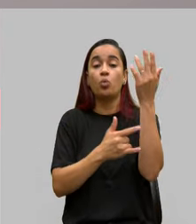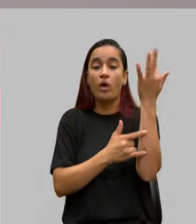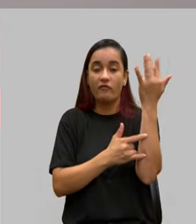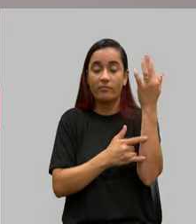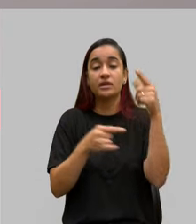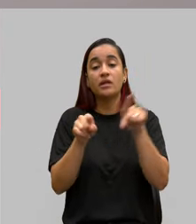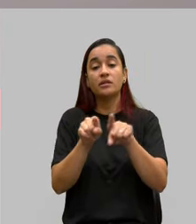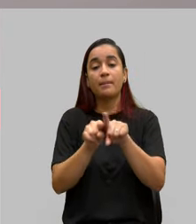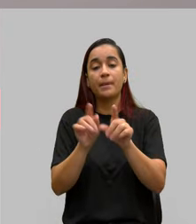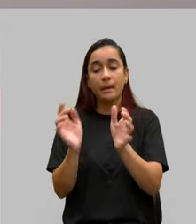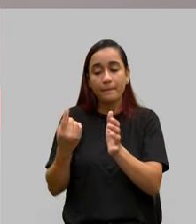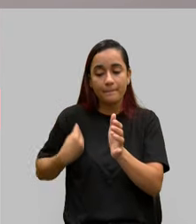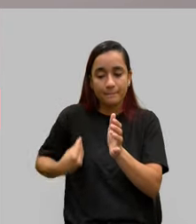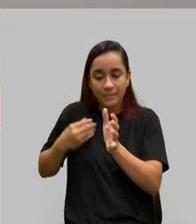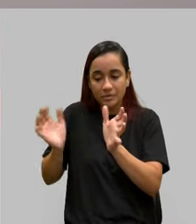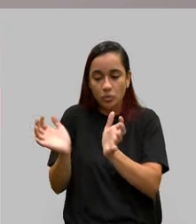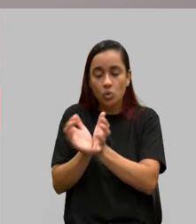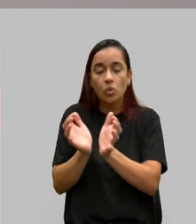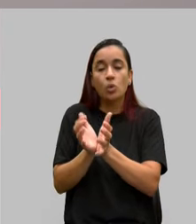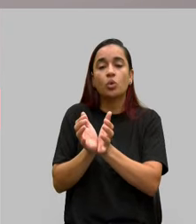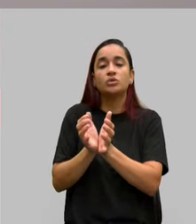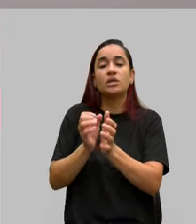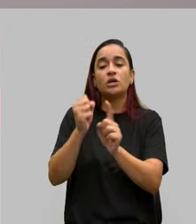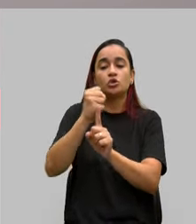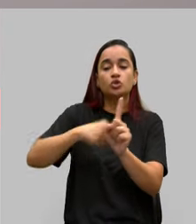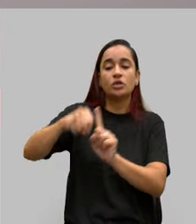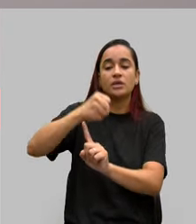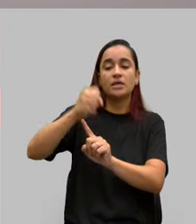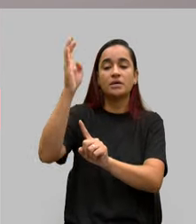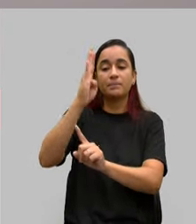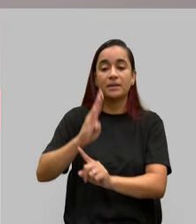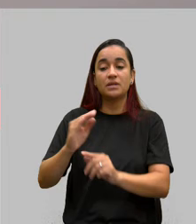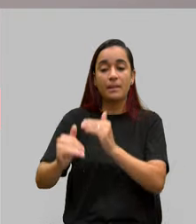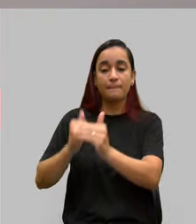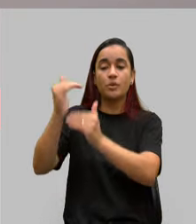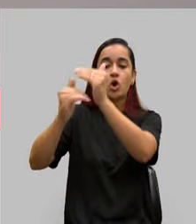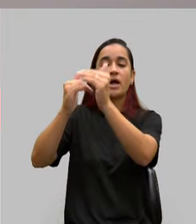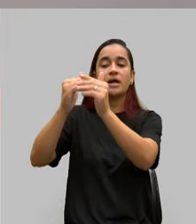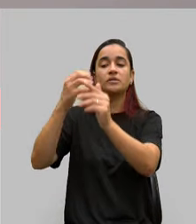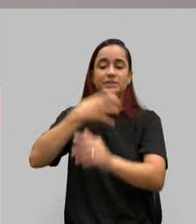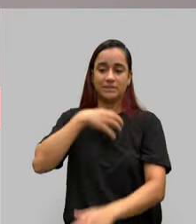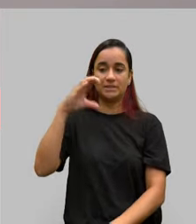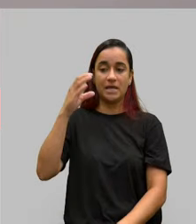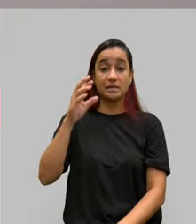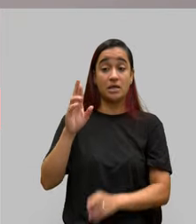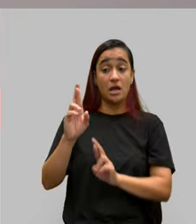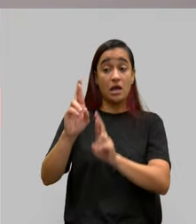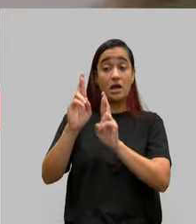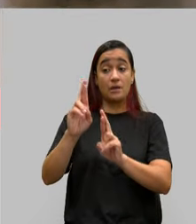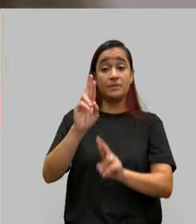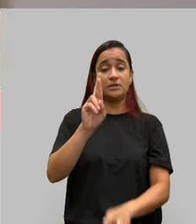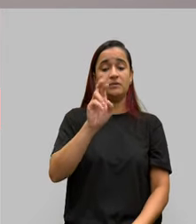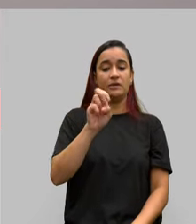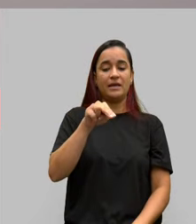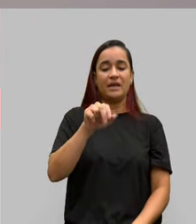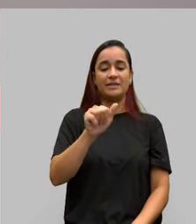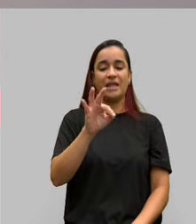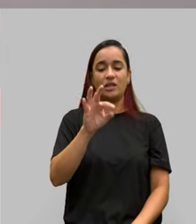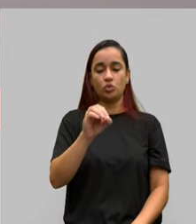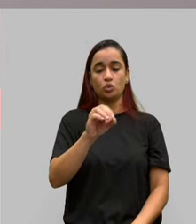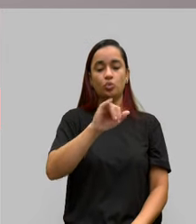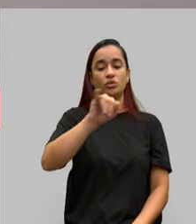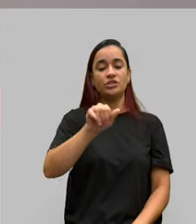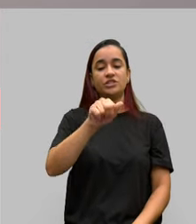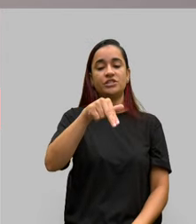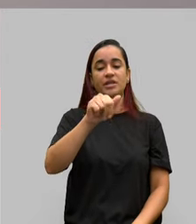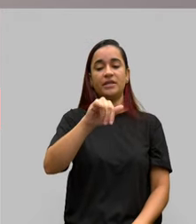Conselho da sociedade brasileira para o progresso da ciência representando Renato presidente